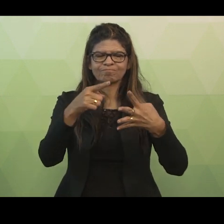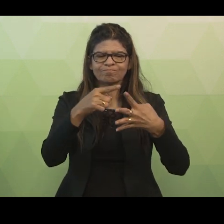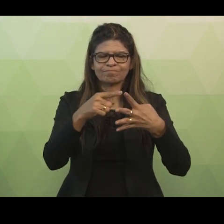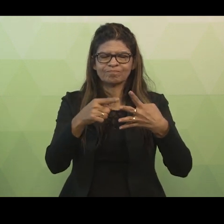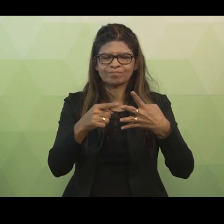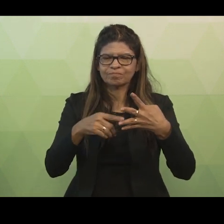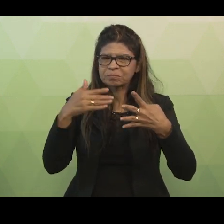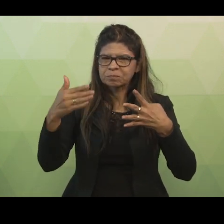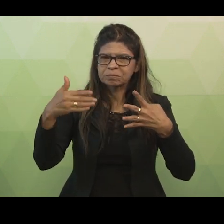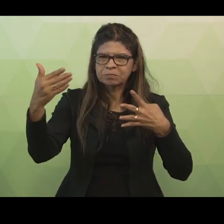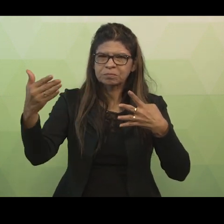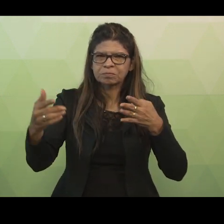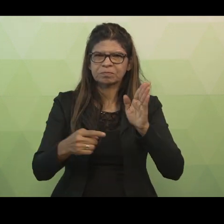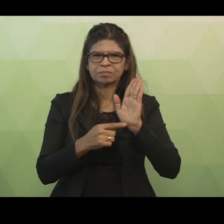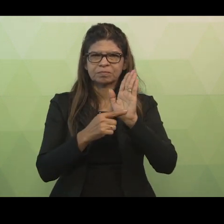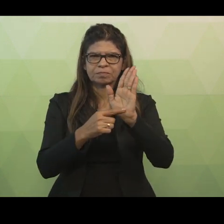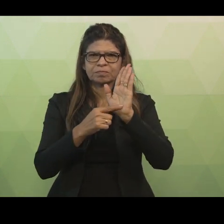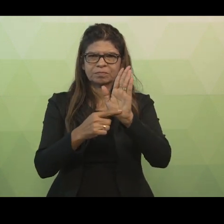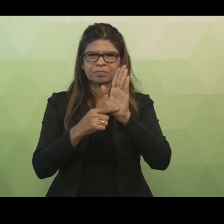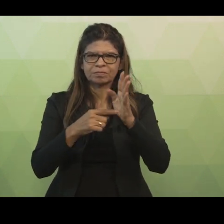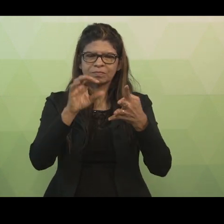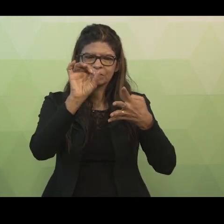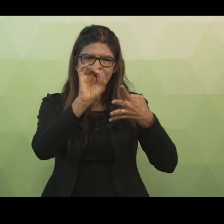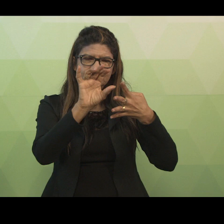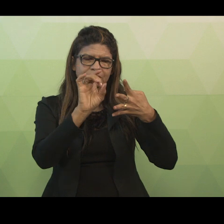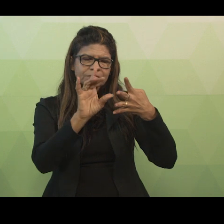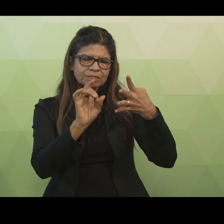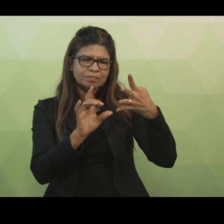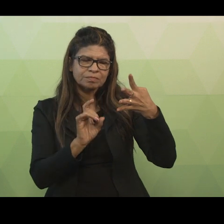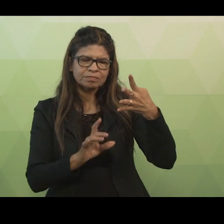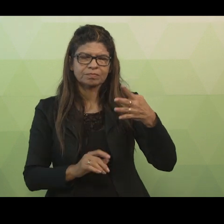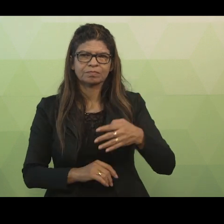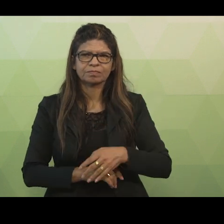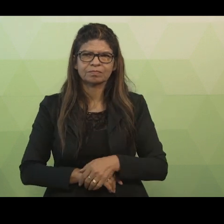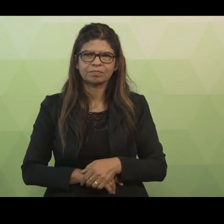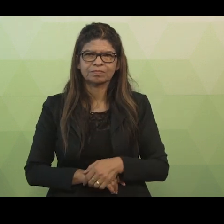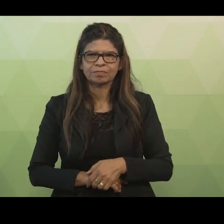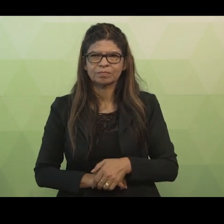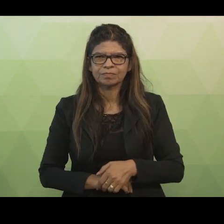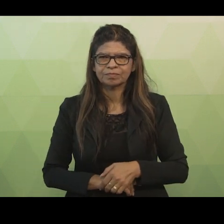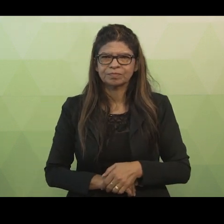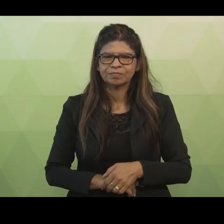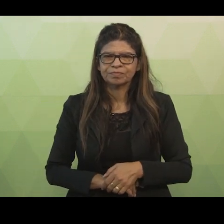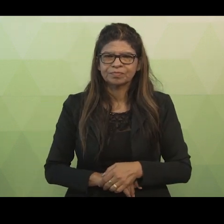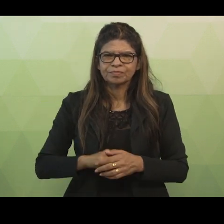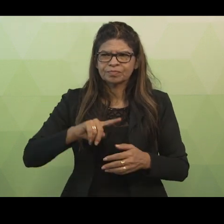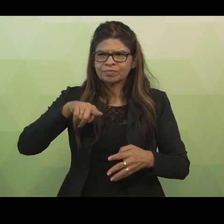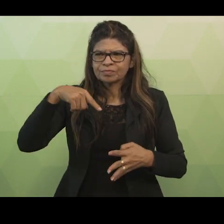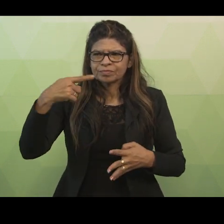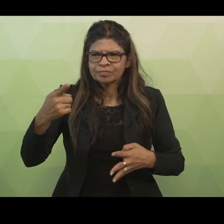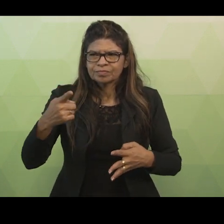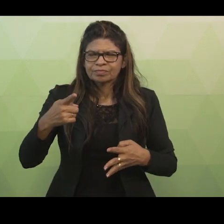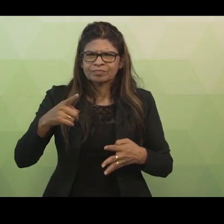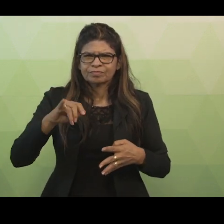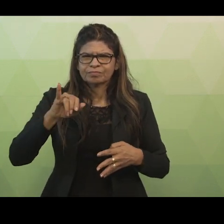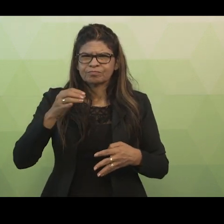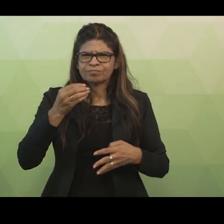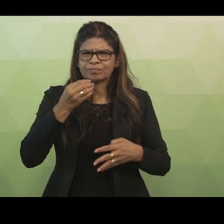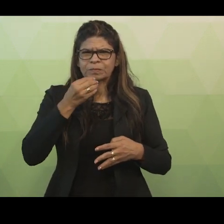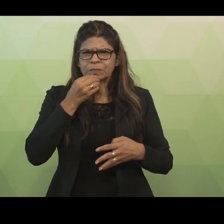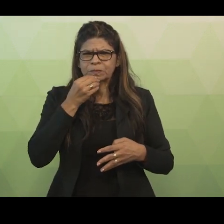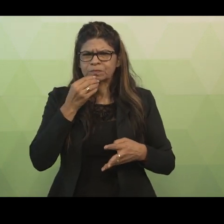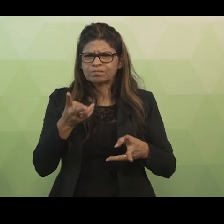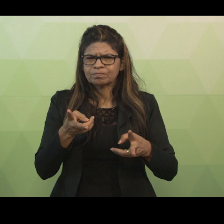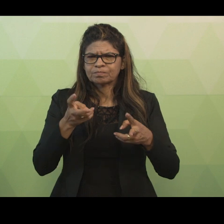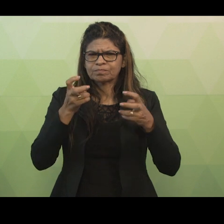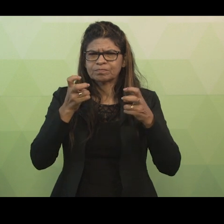síncrona ao sistema para ter acesso à tela de devolução de livros. Lembrando que essa mensagem deve ser